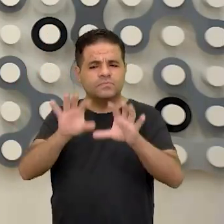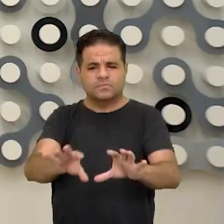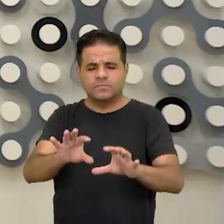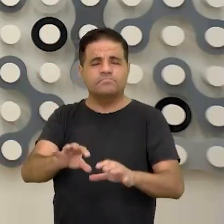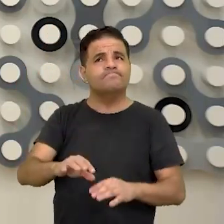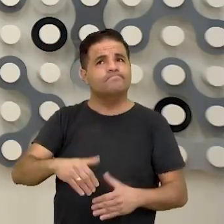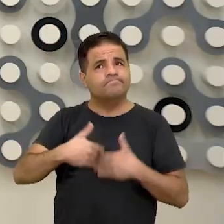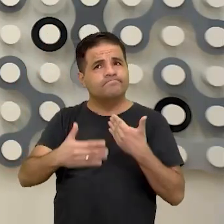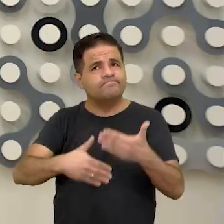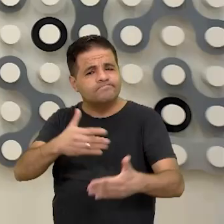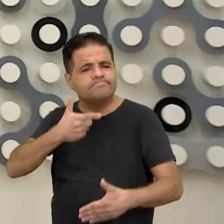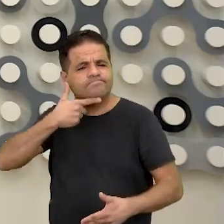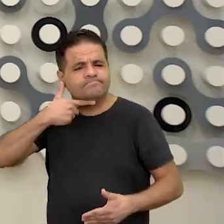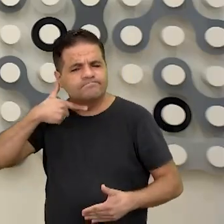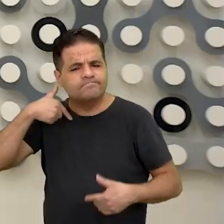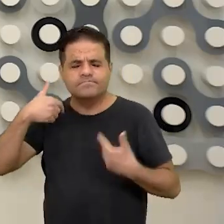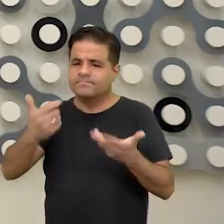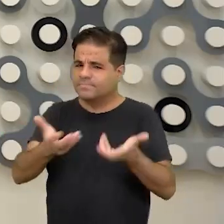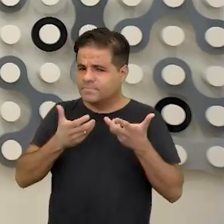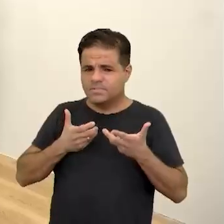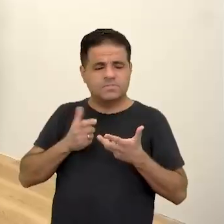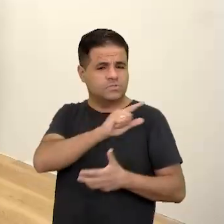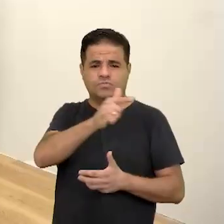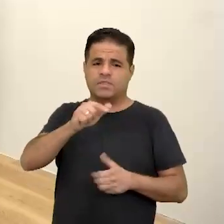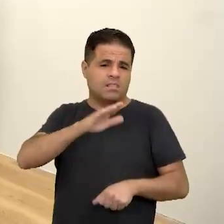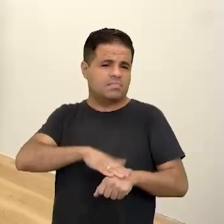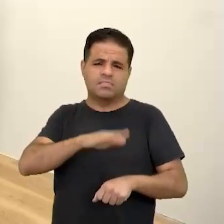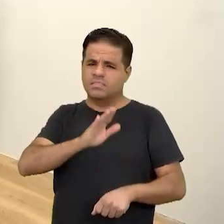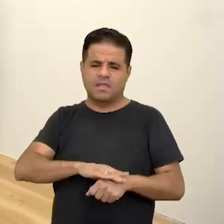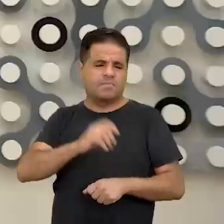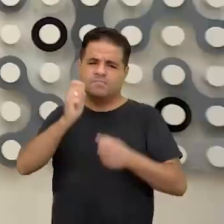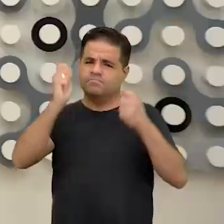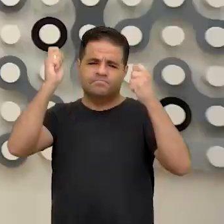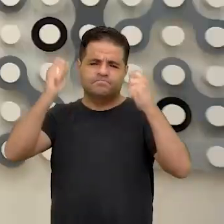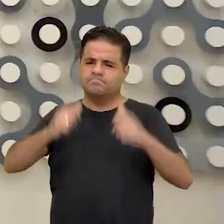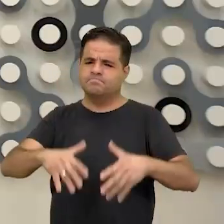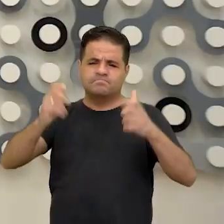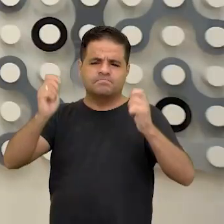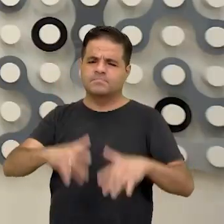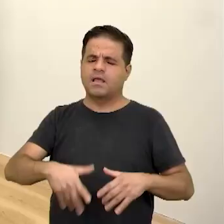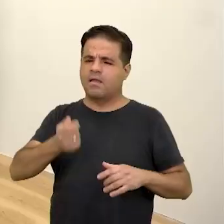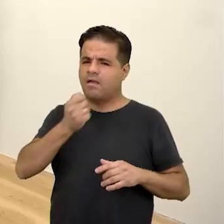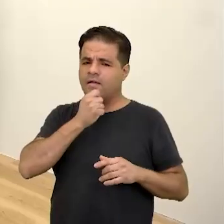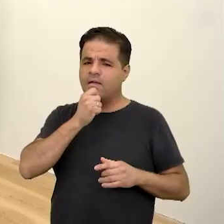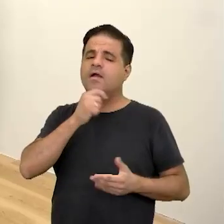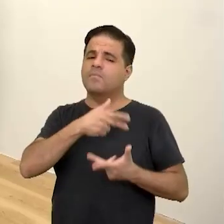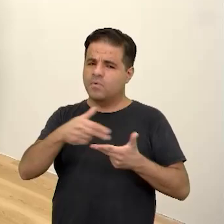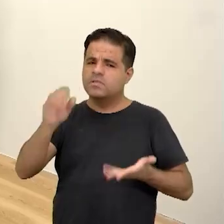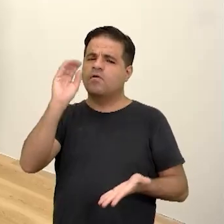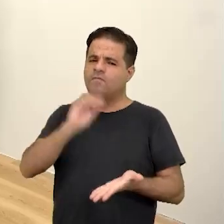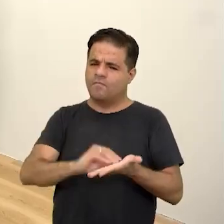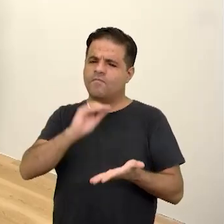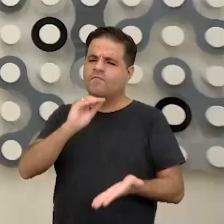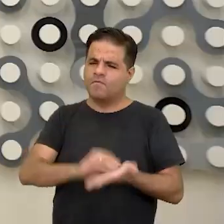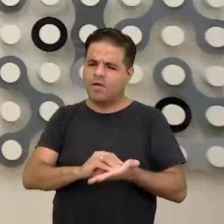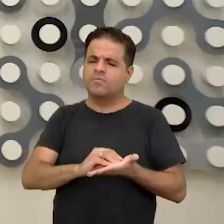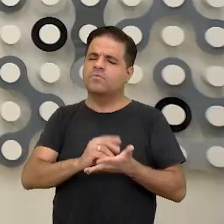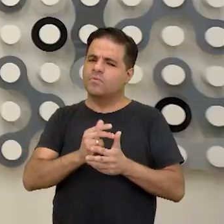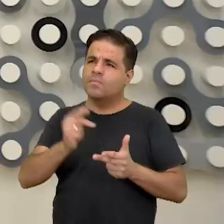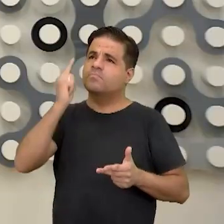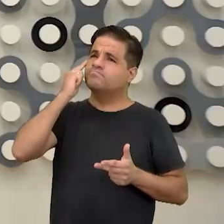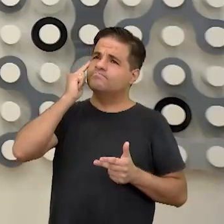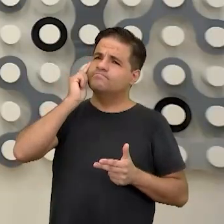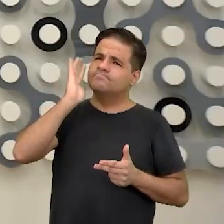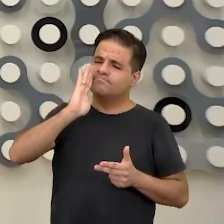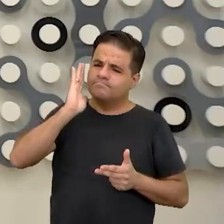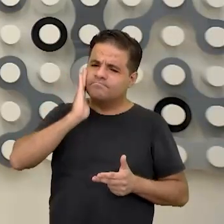ter determinados desejos, né? A gente não vai ter tempo de falar disso aqui, mas é algo que ficou faltando, que eu acho que é muito legal a gente pensar também